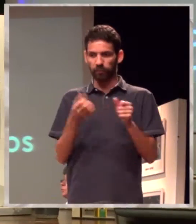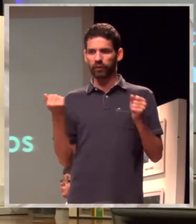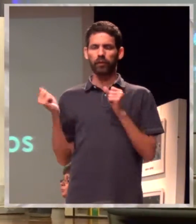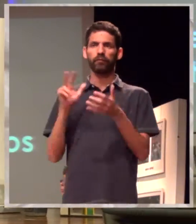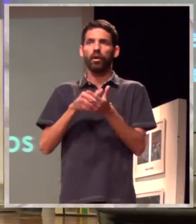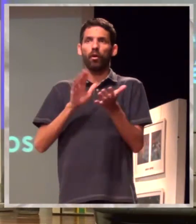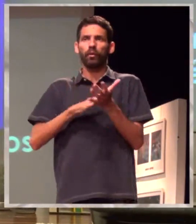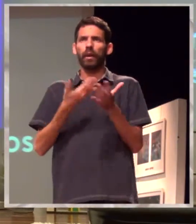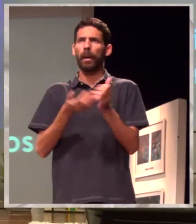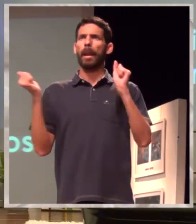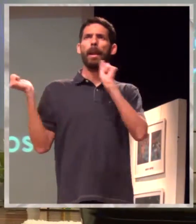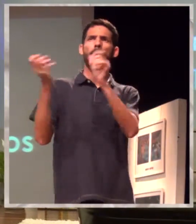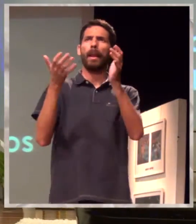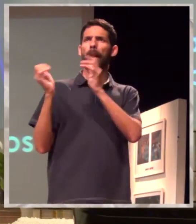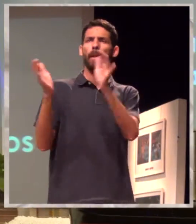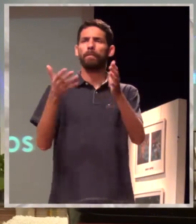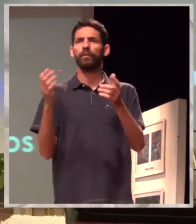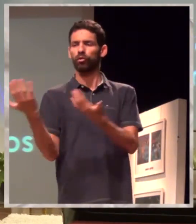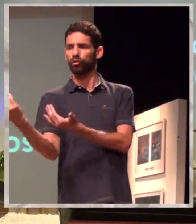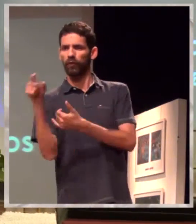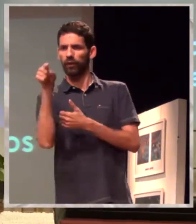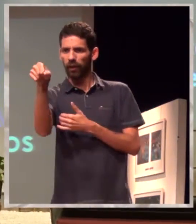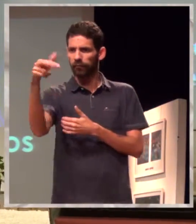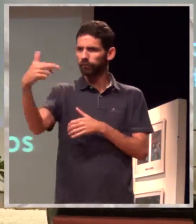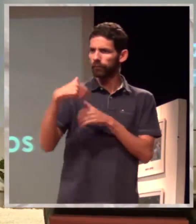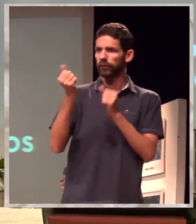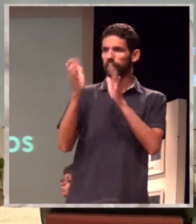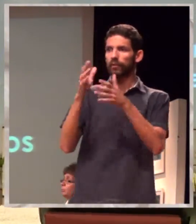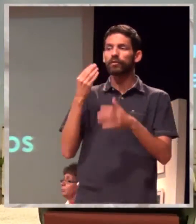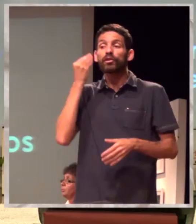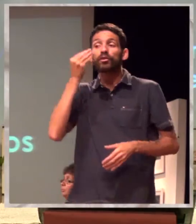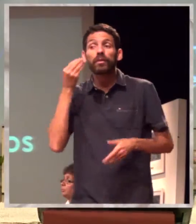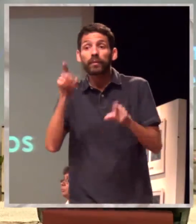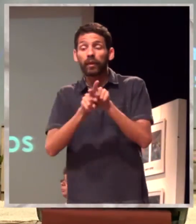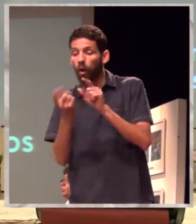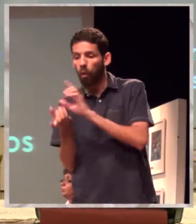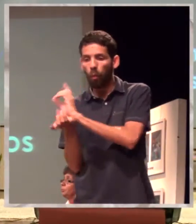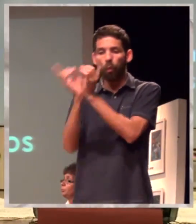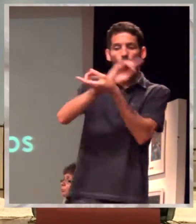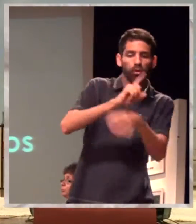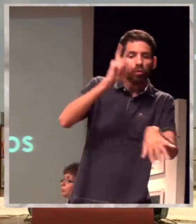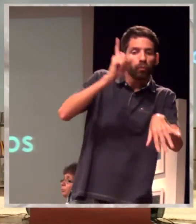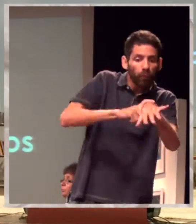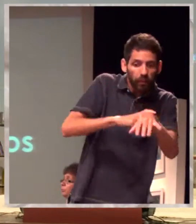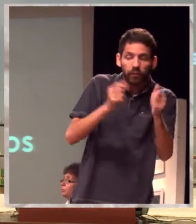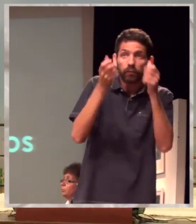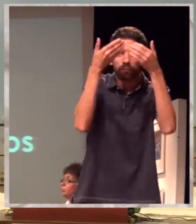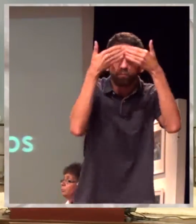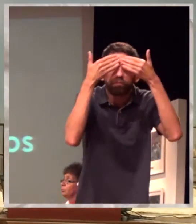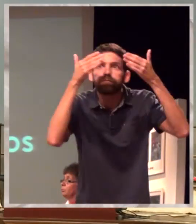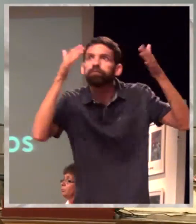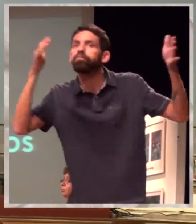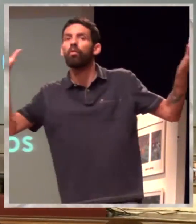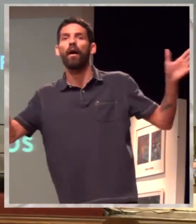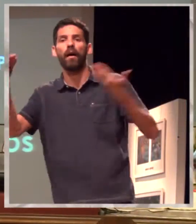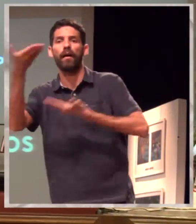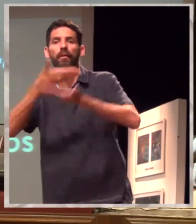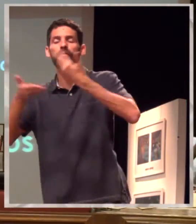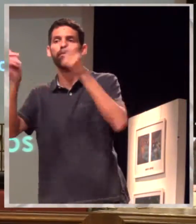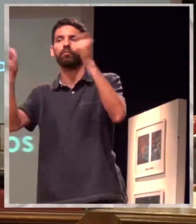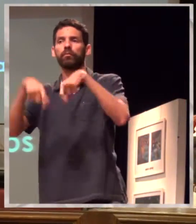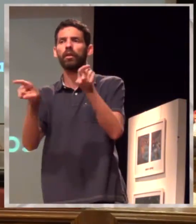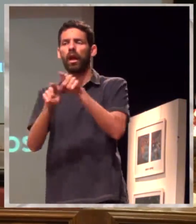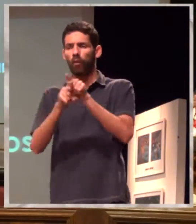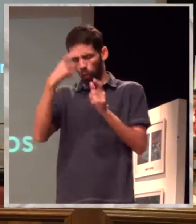o intérprete e o jovem está ali, e você poder experimentar outros espaços e ampliar a relação,